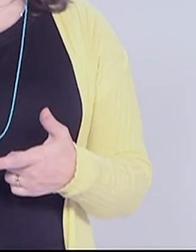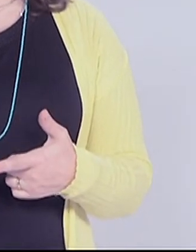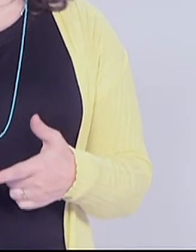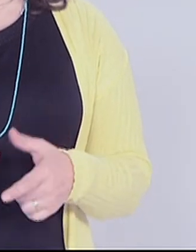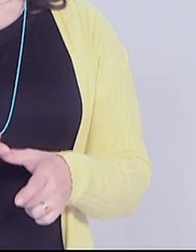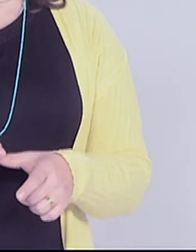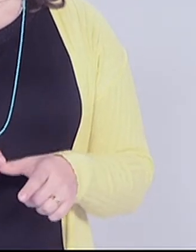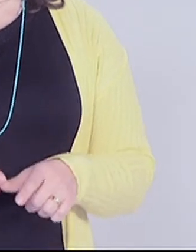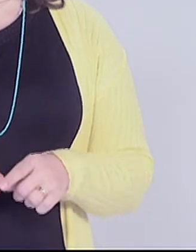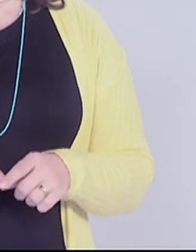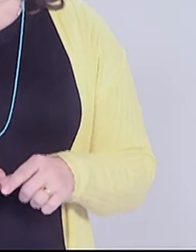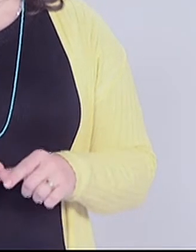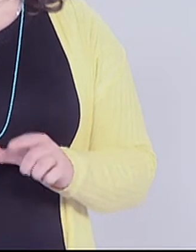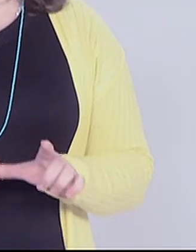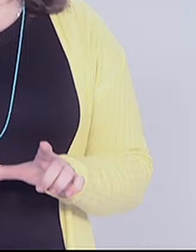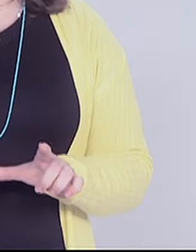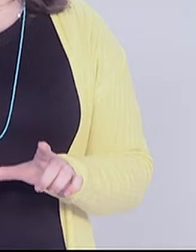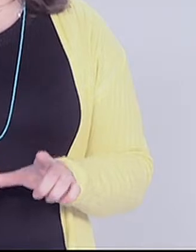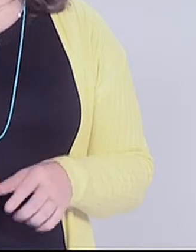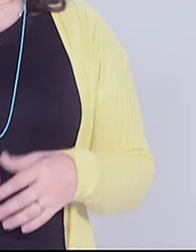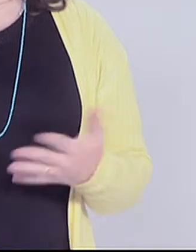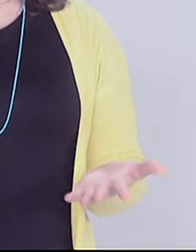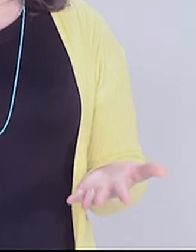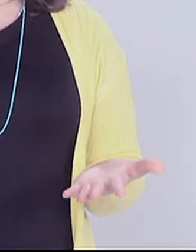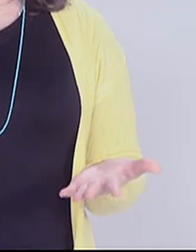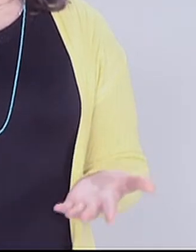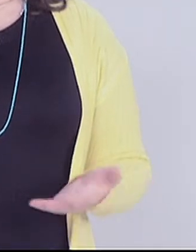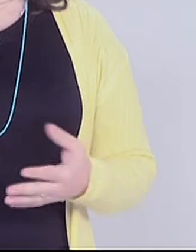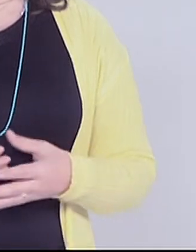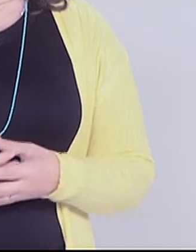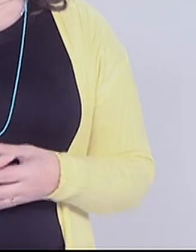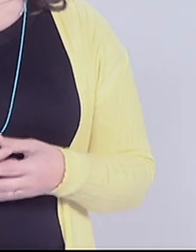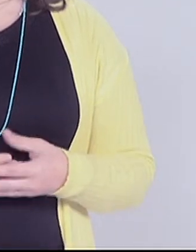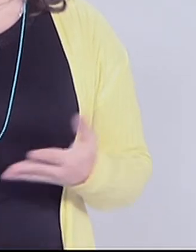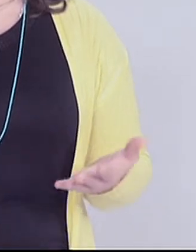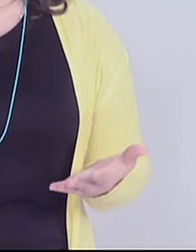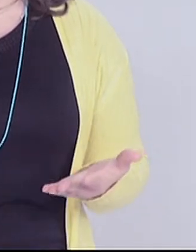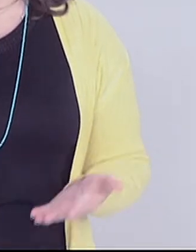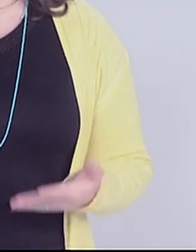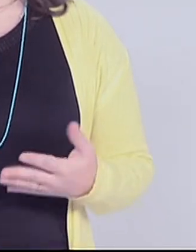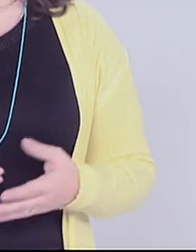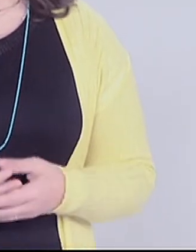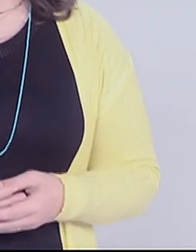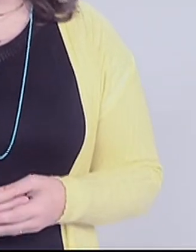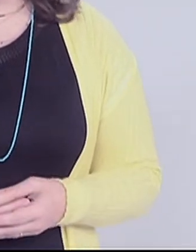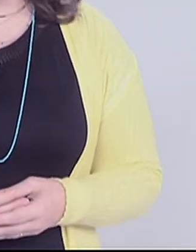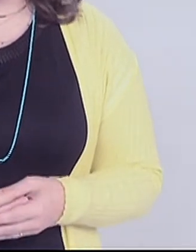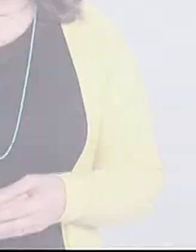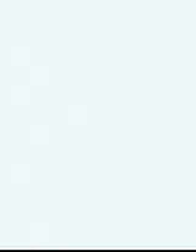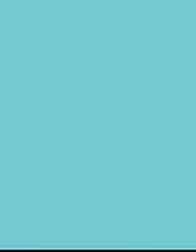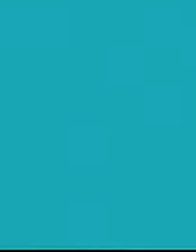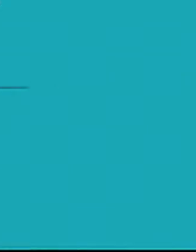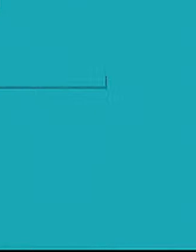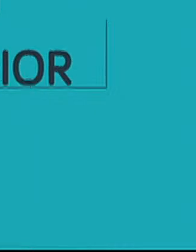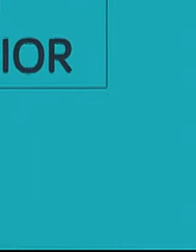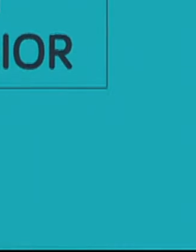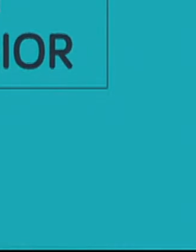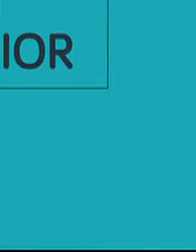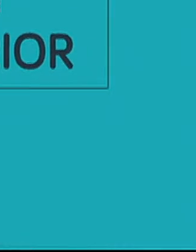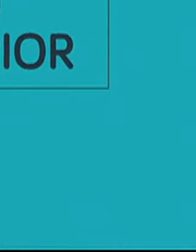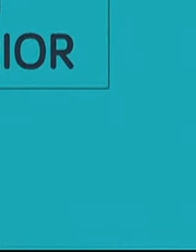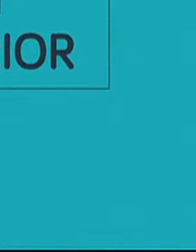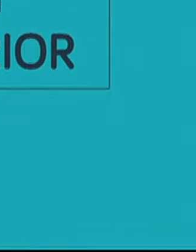interação e a educação para o exercício profissional. Agora, vamos conhecer um pouco mais de cada um dos eixos.